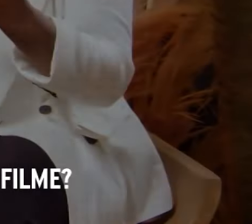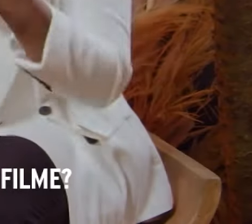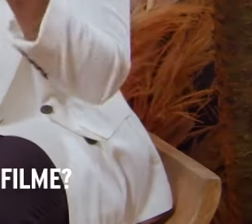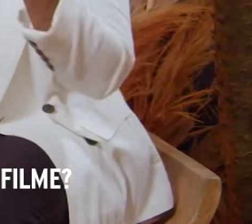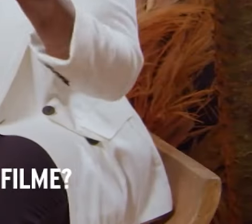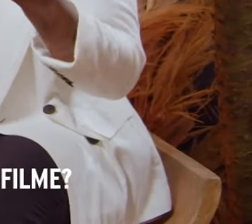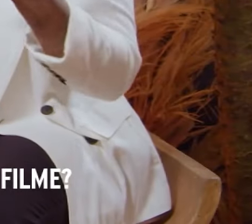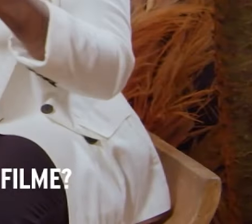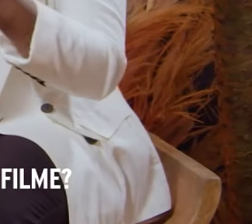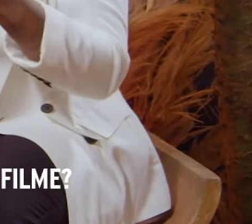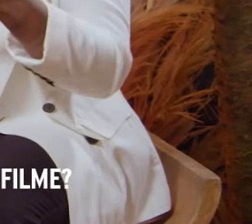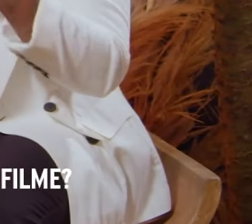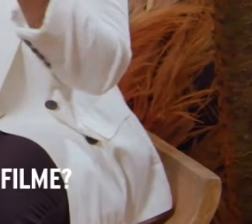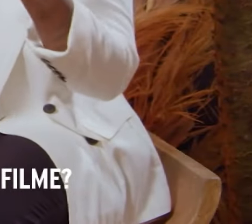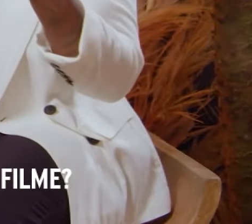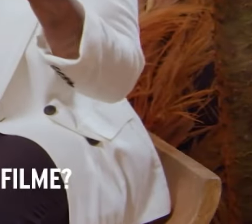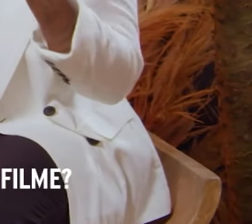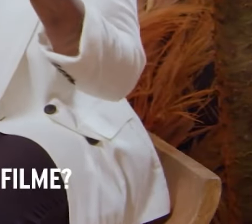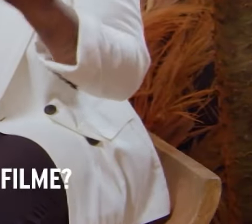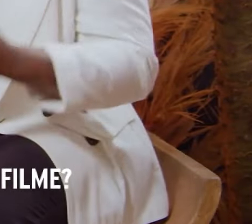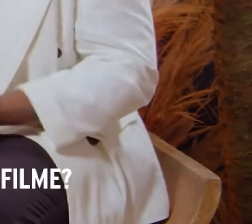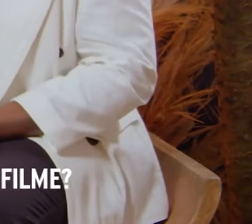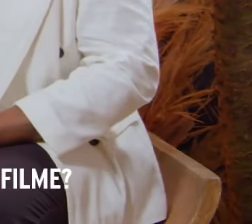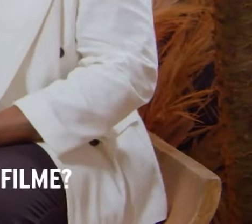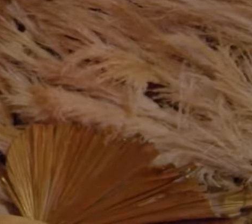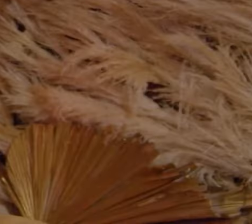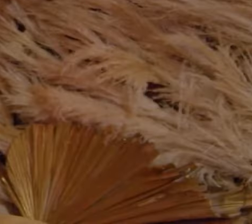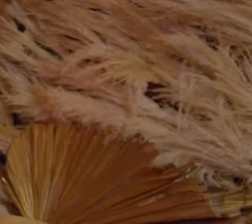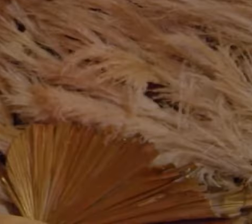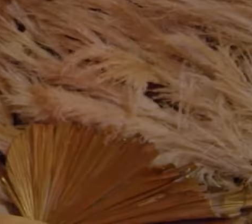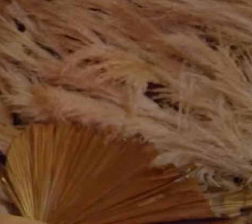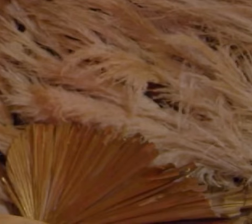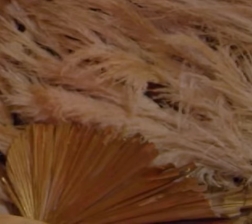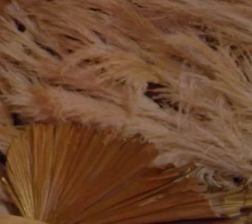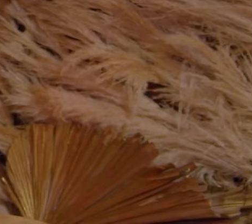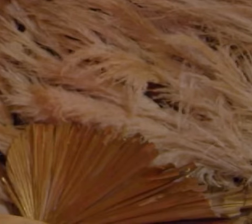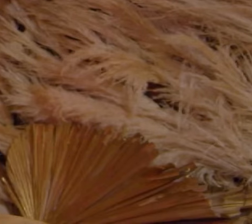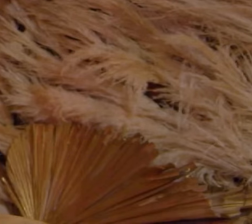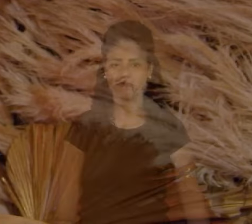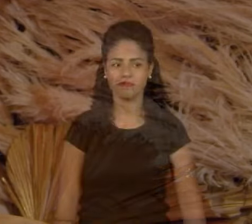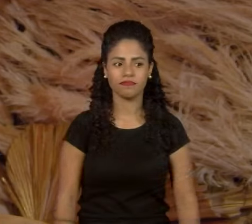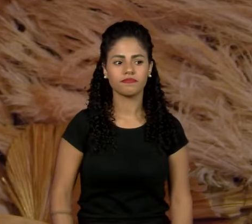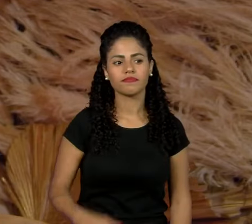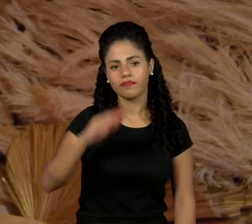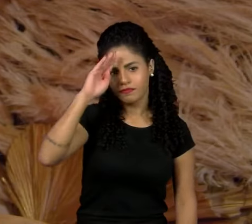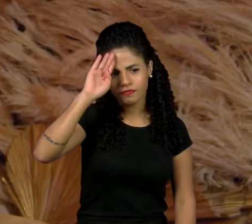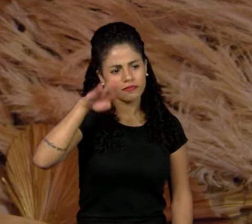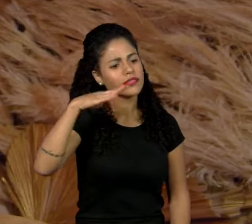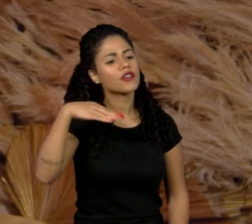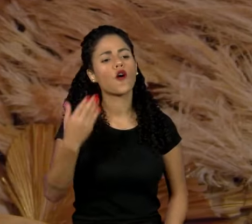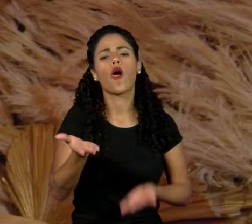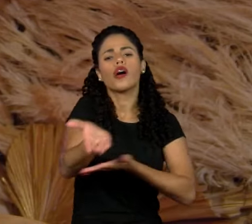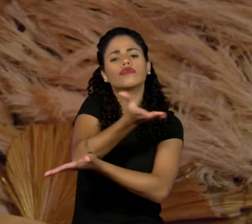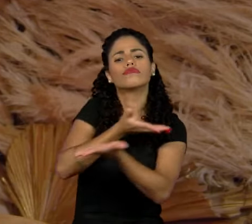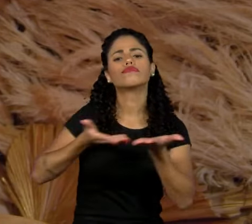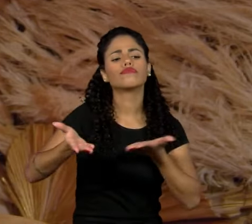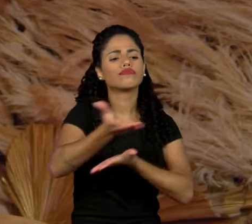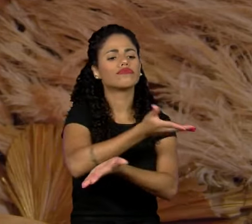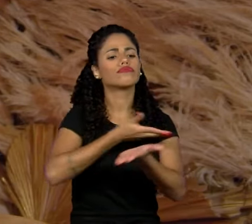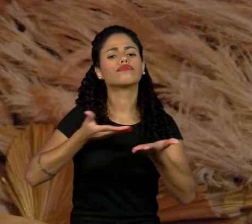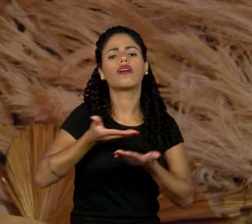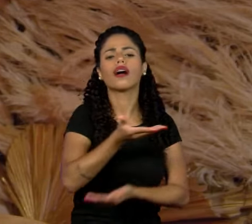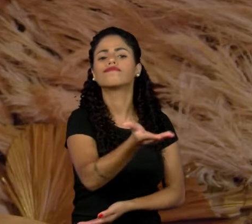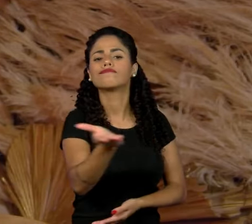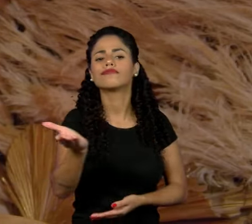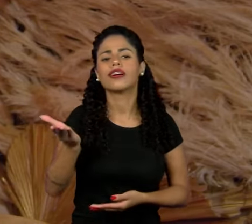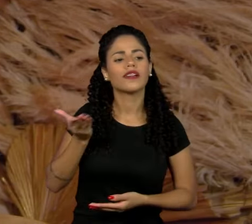be this light for everybody with this movie? It's my honor to be to other young girls what